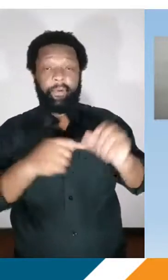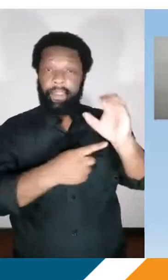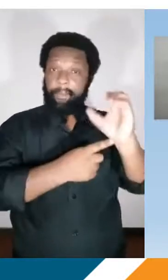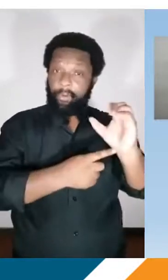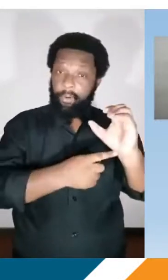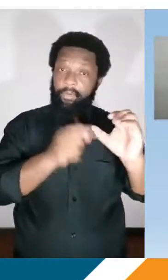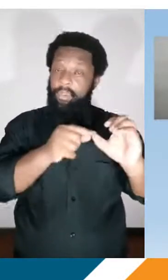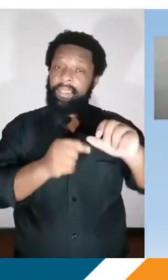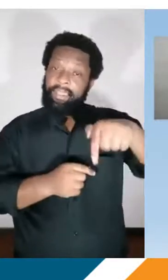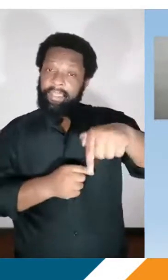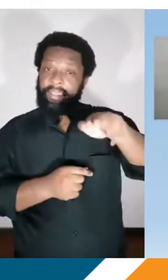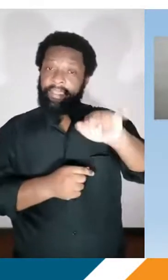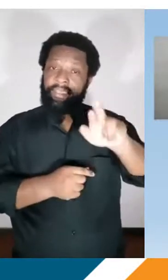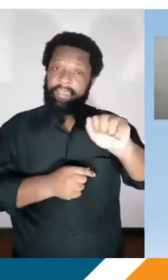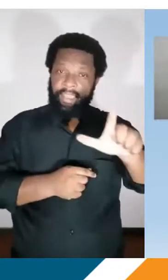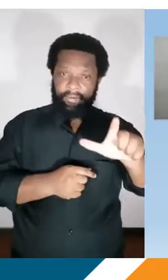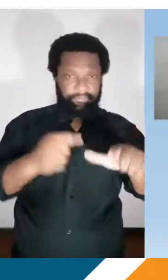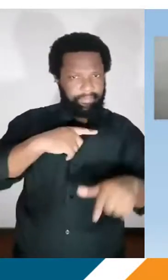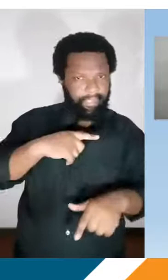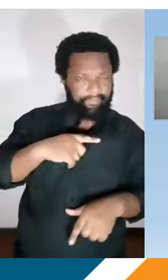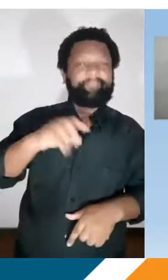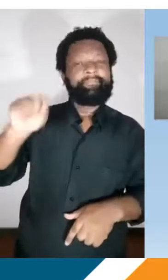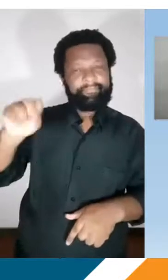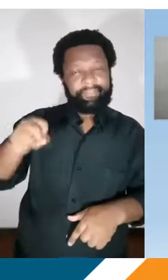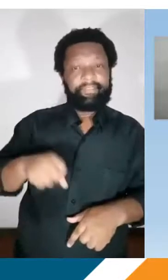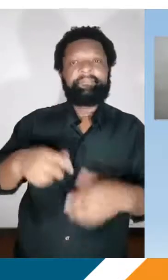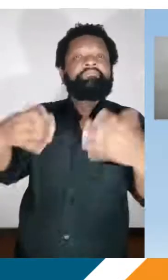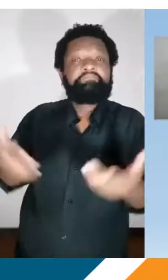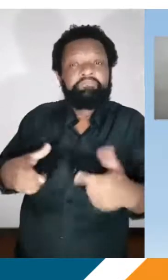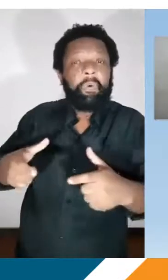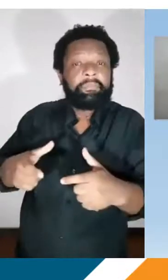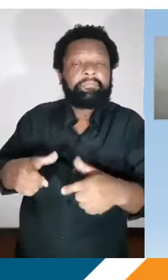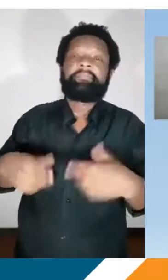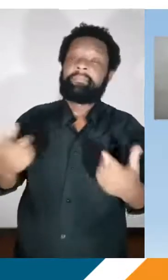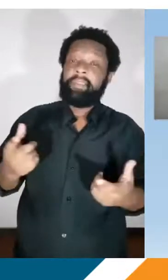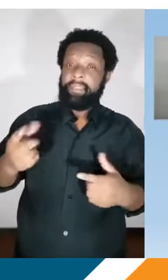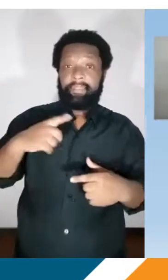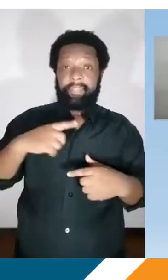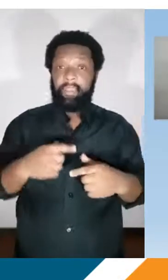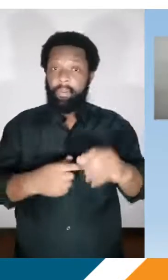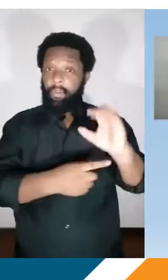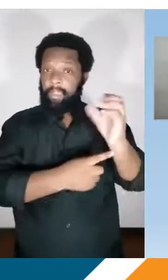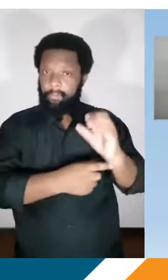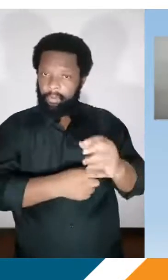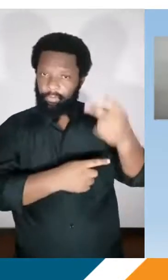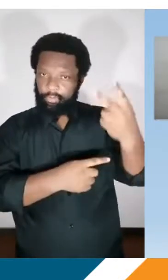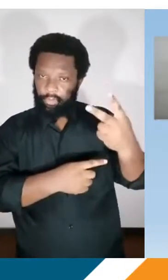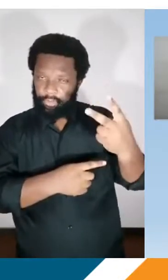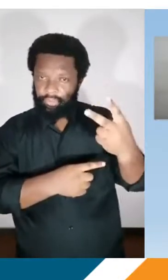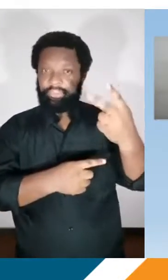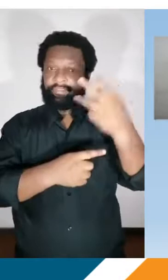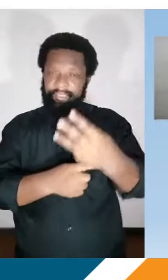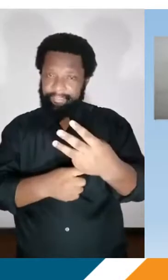ter o quê? Um carbono quiral. Tem um carbono quiral aí, gente? Tem. Aonde? Repare, eu tenho um carbono,